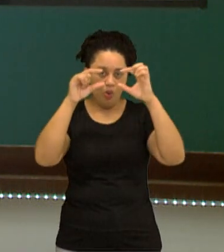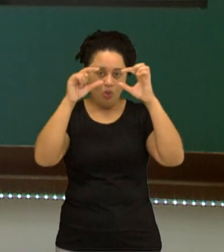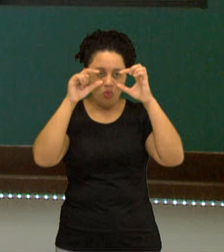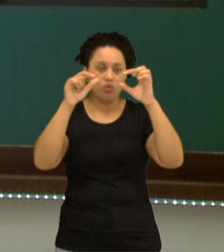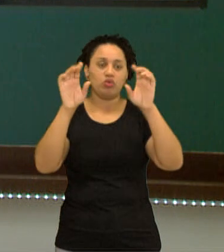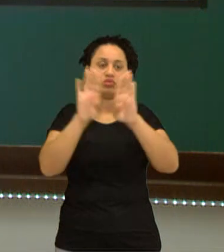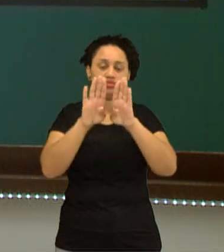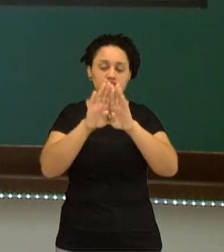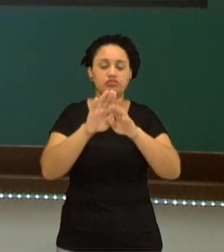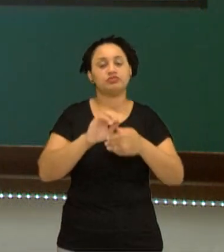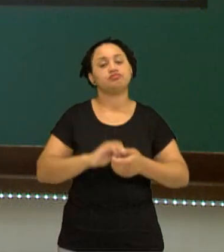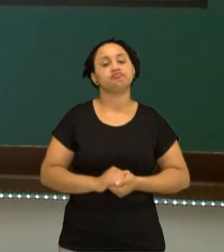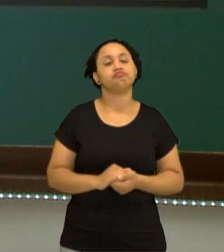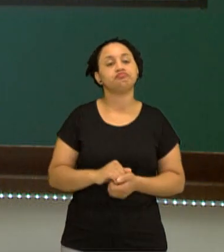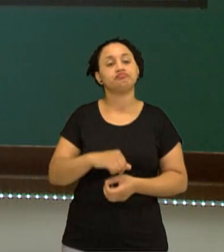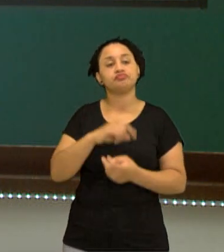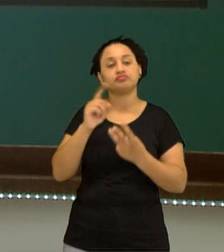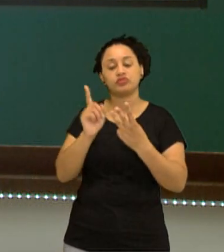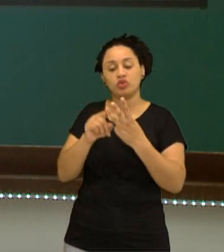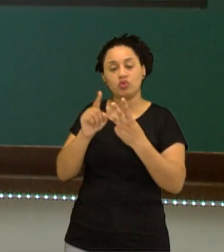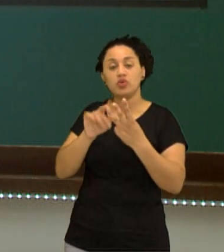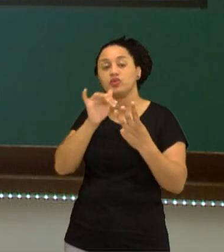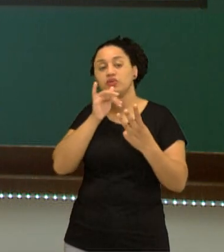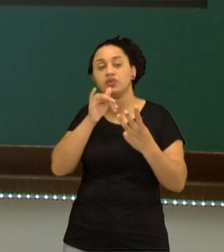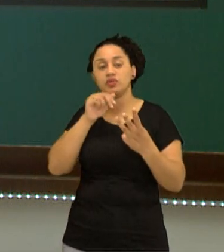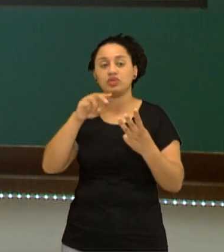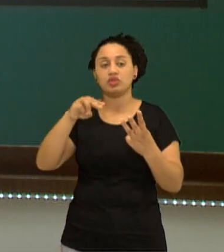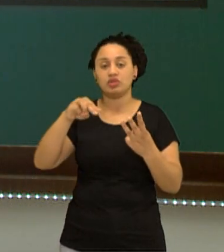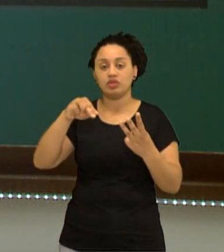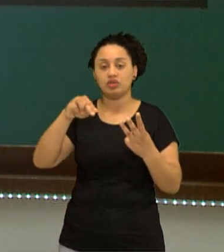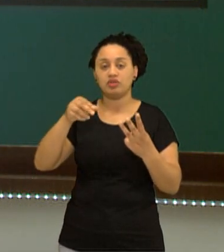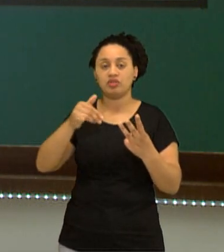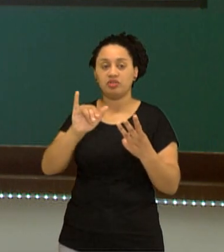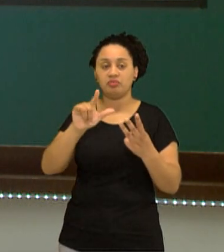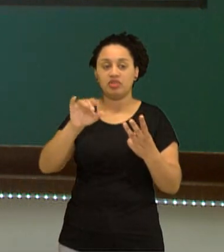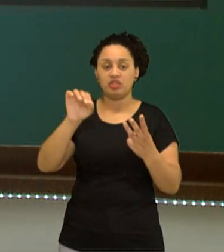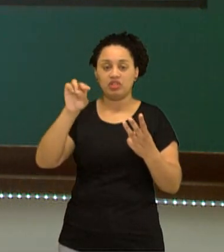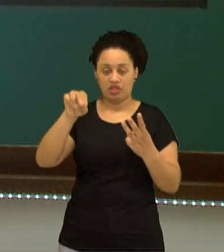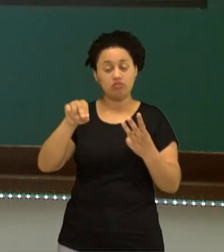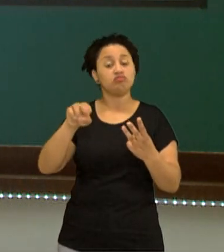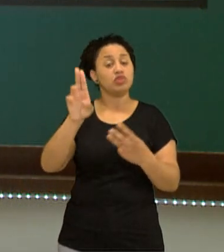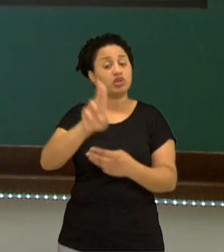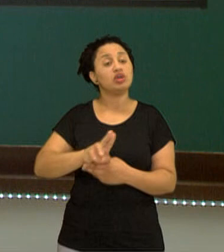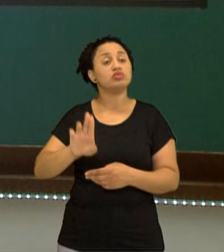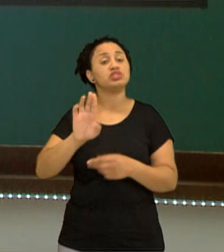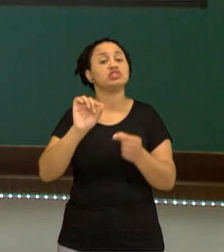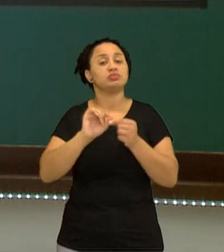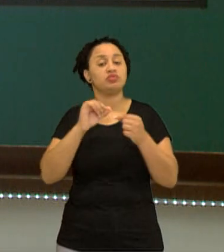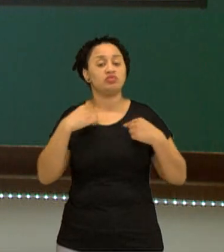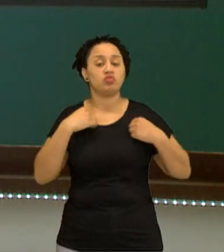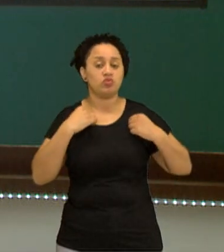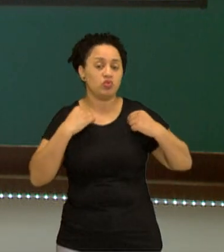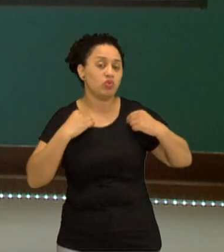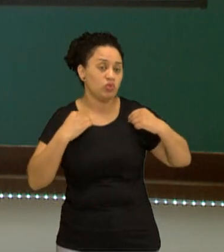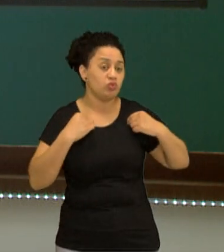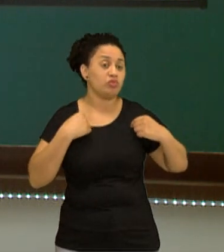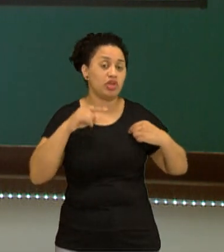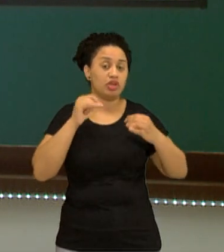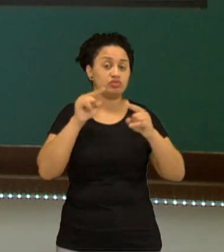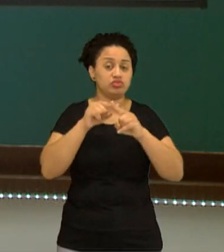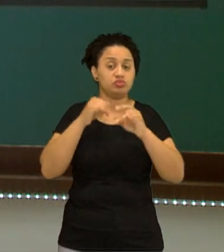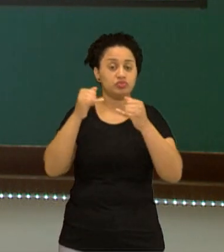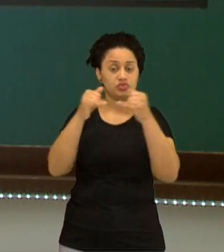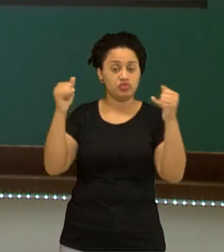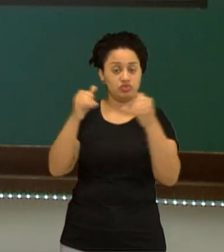O nylon também é muito utilizado para fazer vestimentas, para fazer roupas, e é um fio